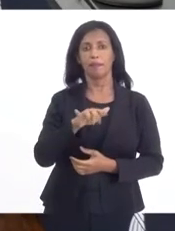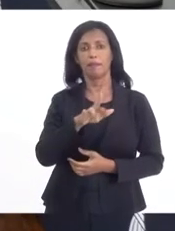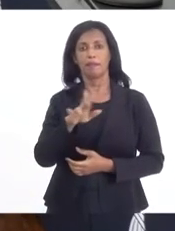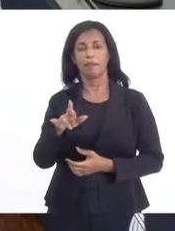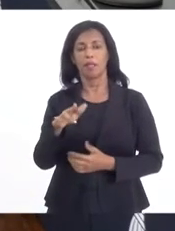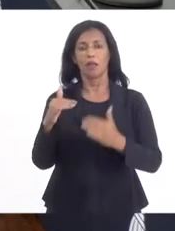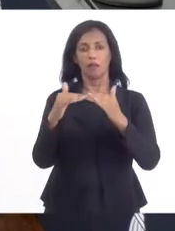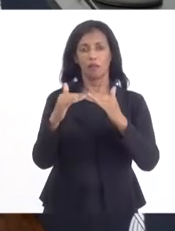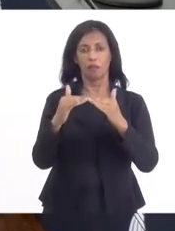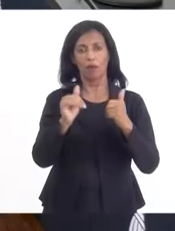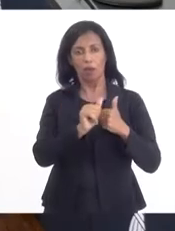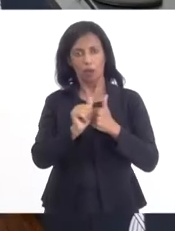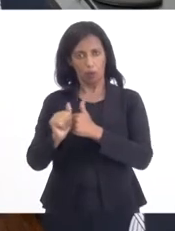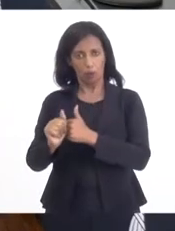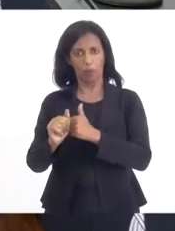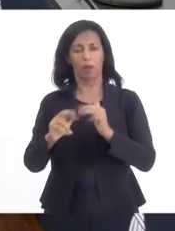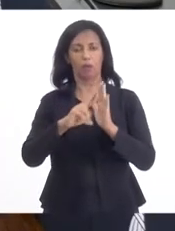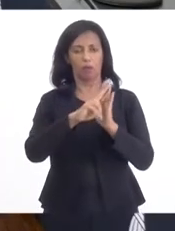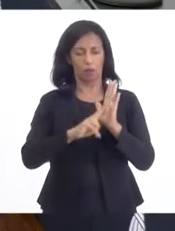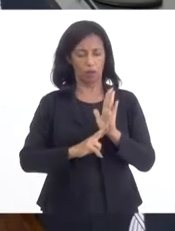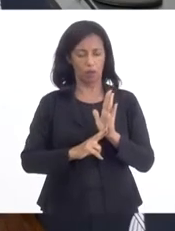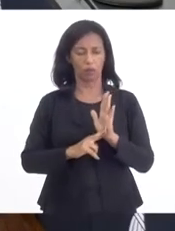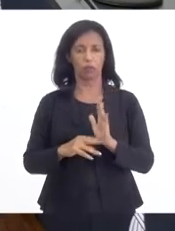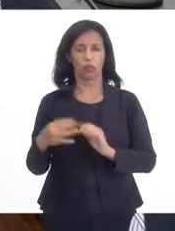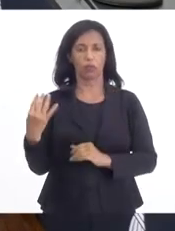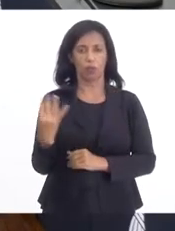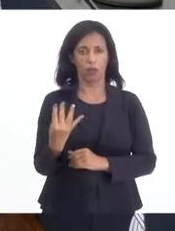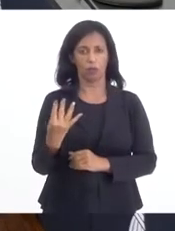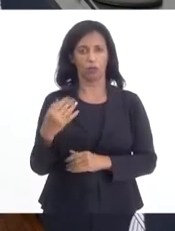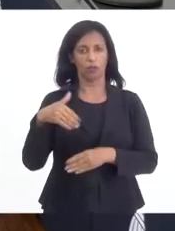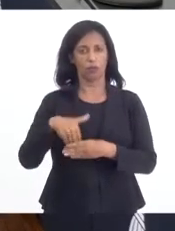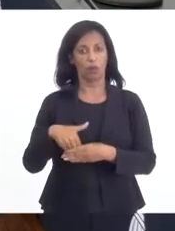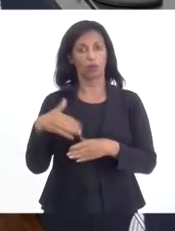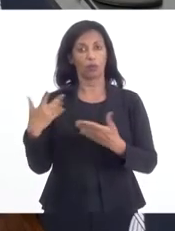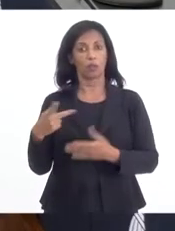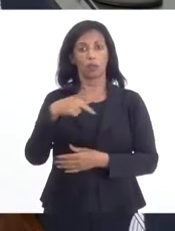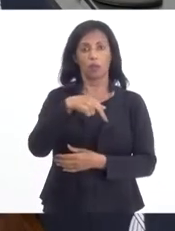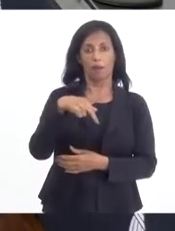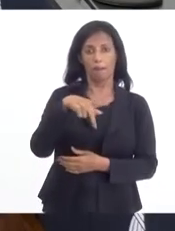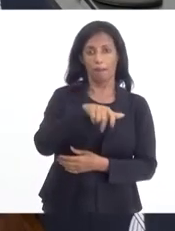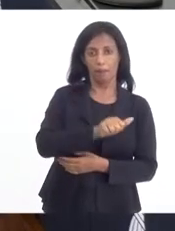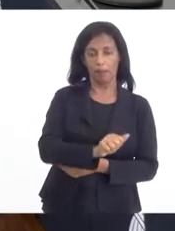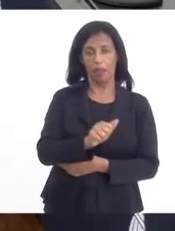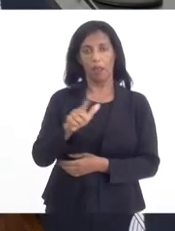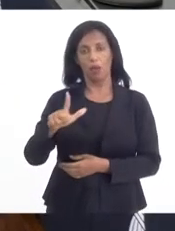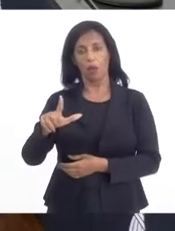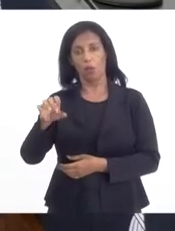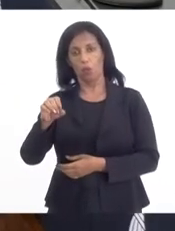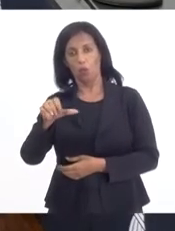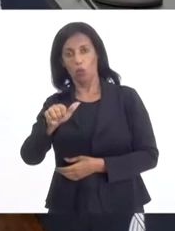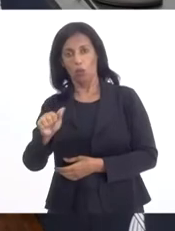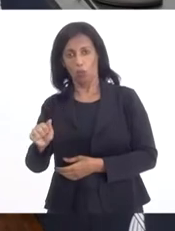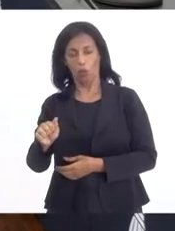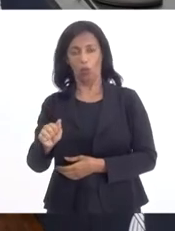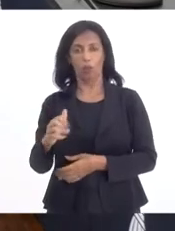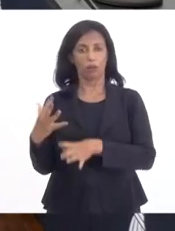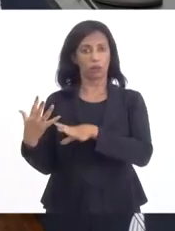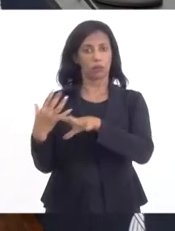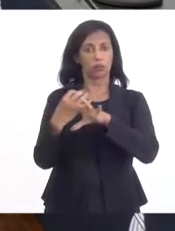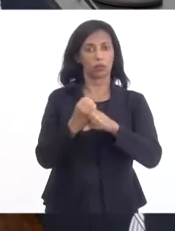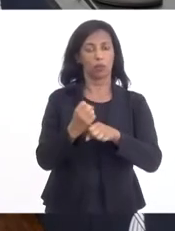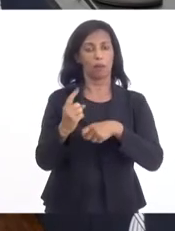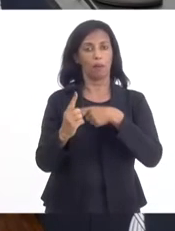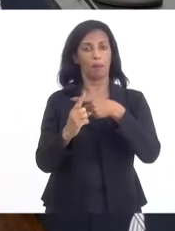votou favorável, acompanhando o voto do relator, tanto na PPA quanto na LOA. Então, tem que computar mais um